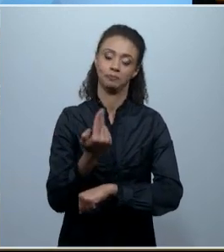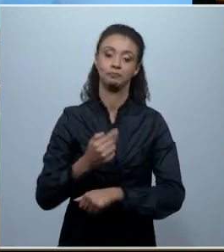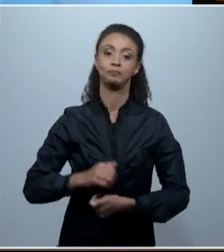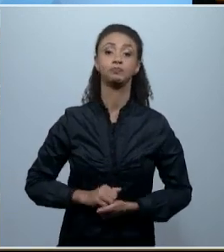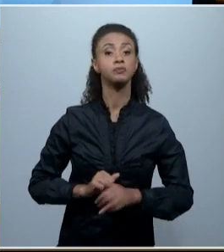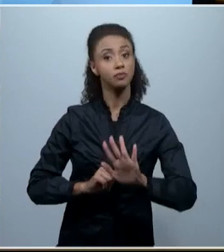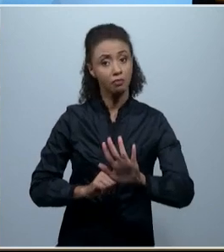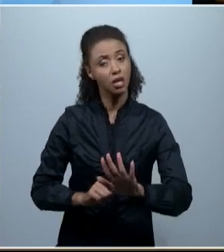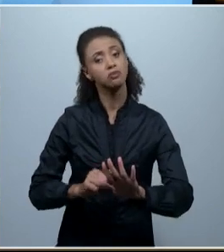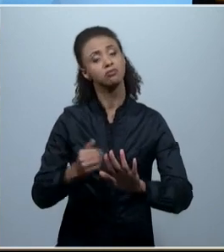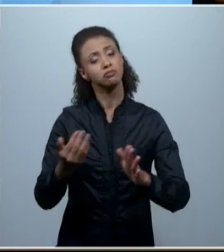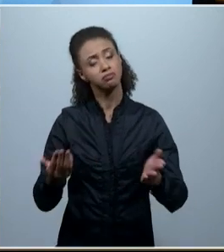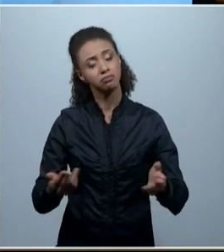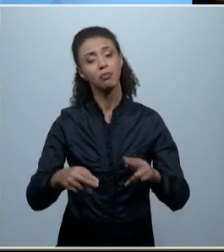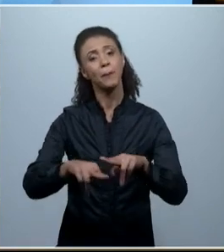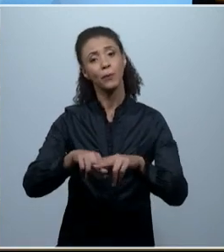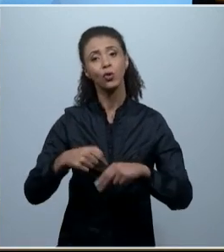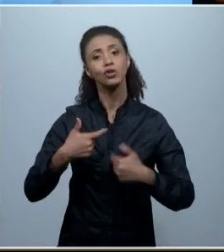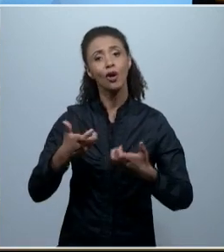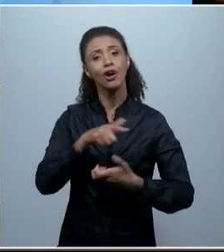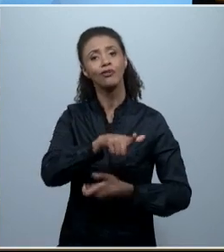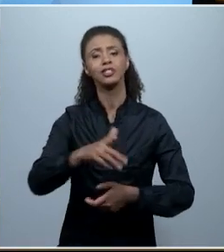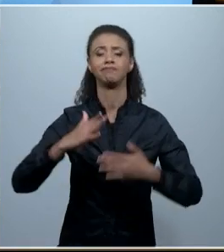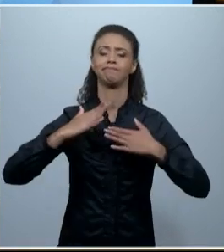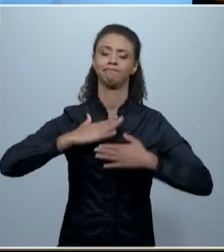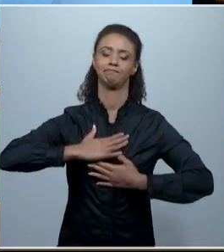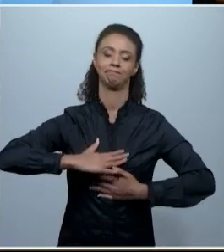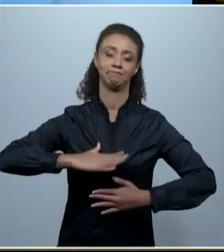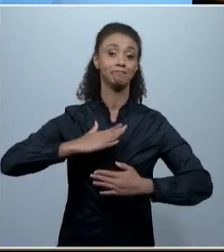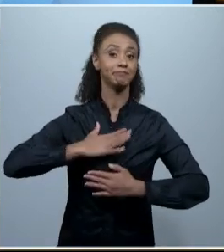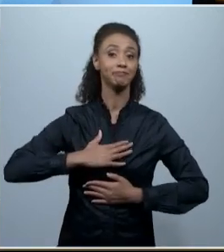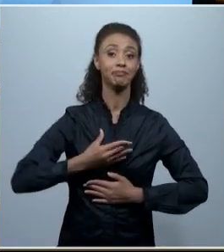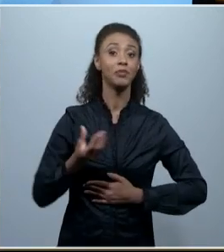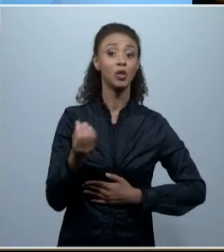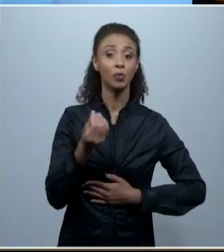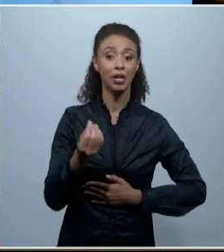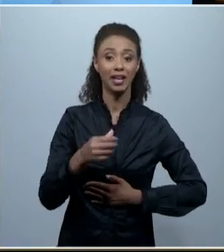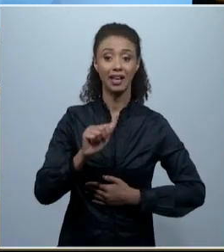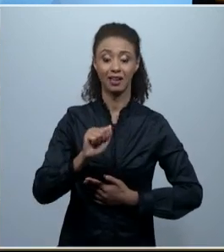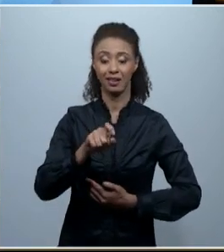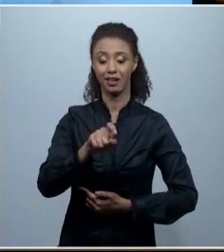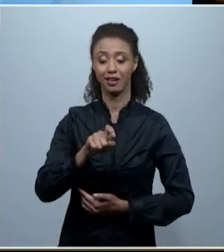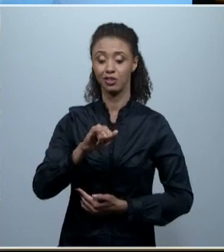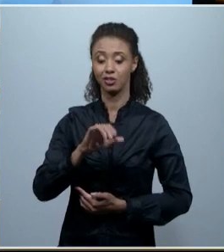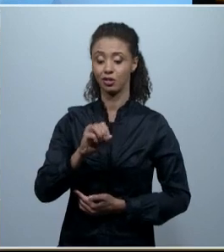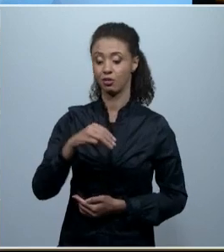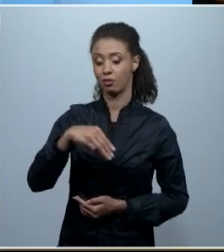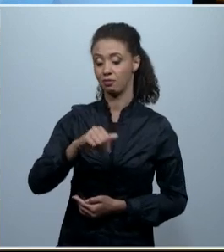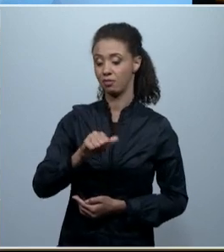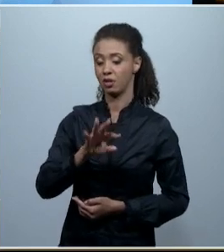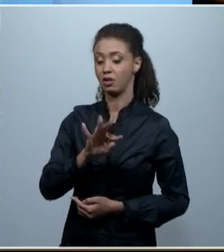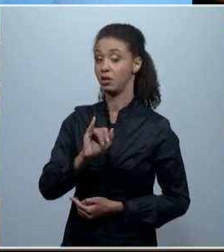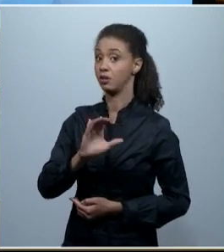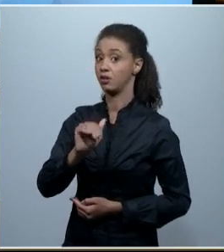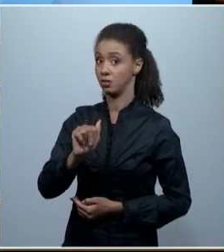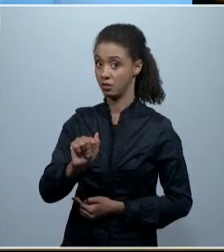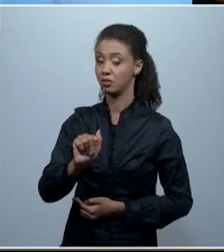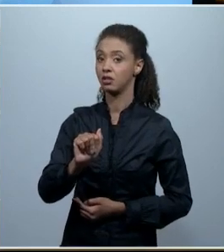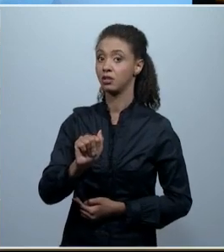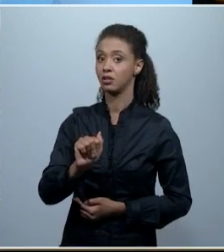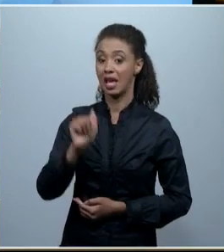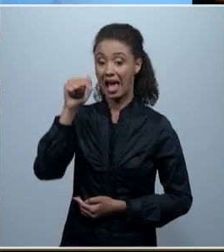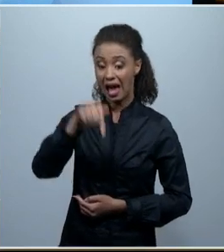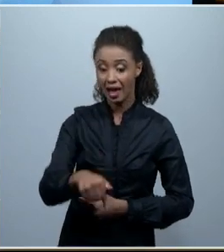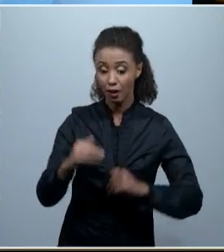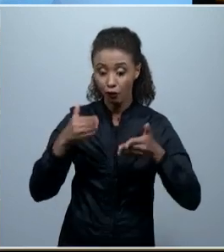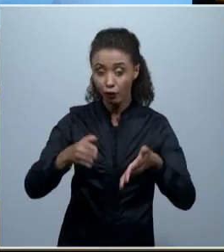tranquilizá los né no sentido de que a acção matka nesse curso ela não é o nosso foco